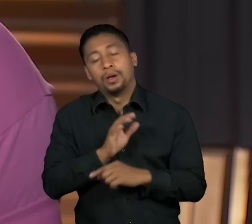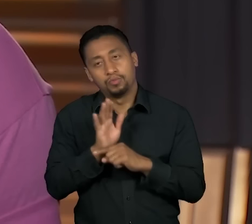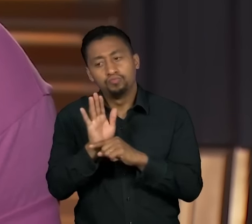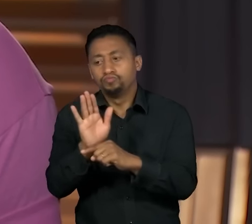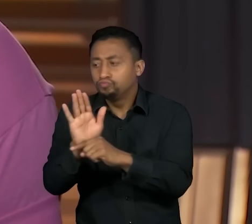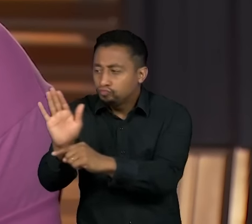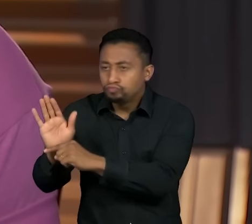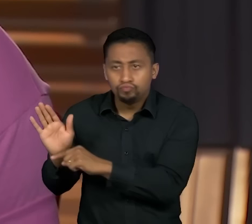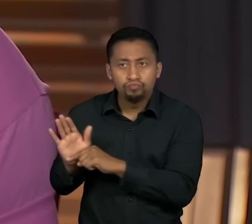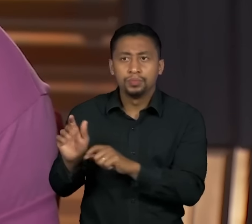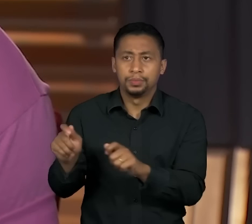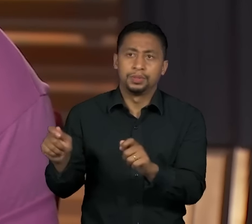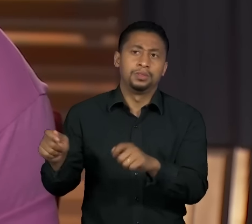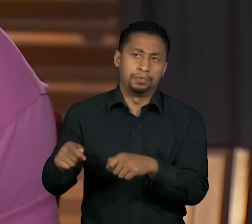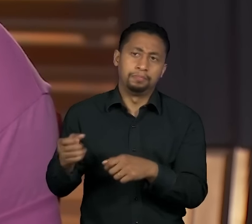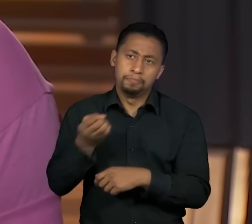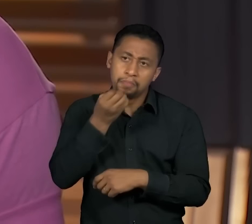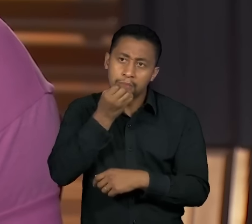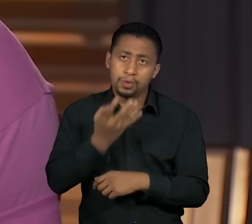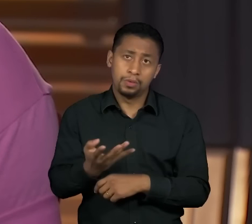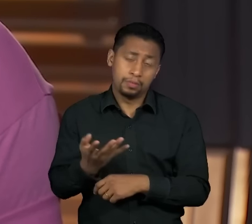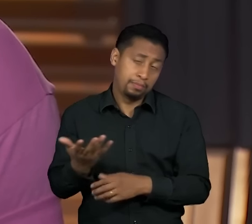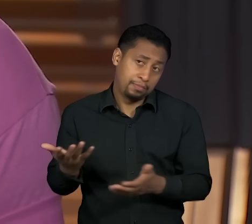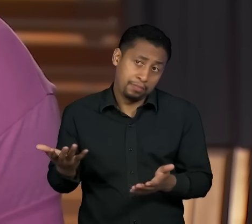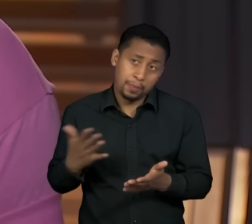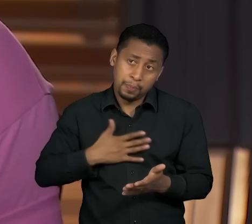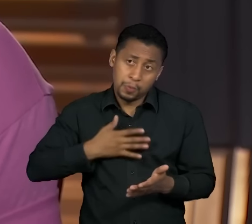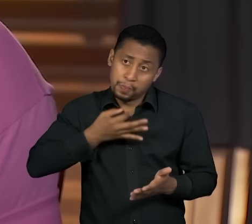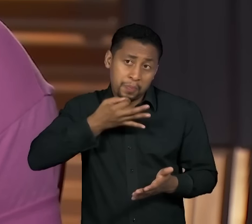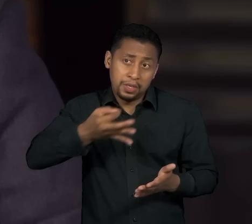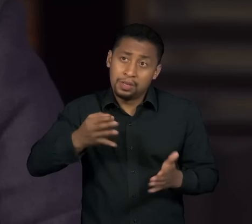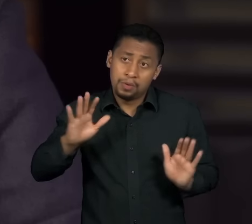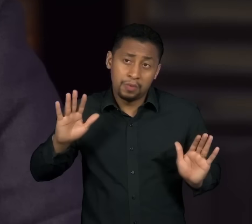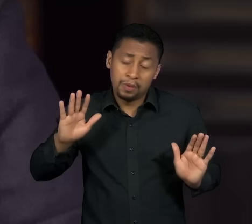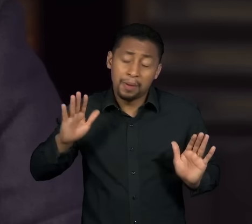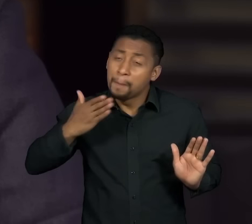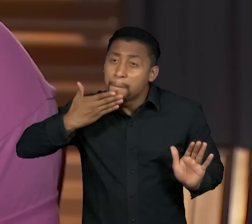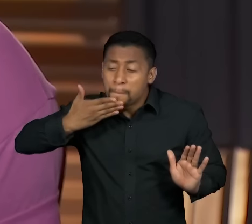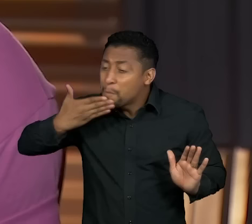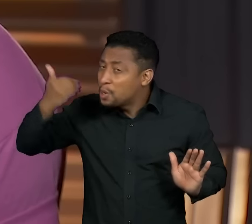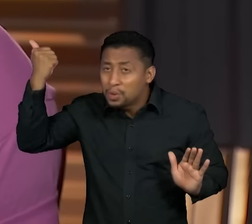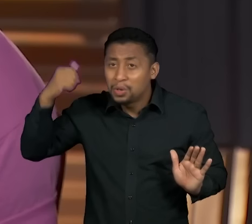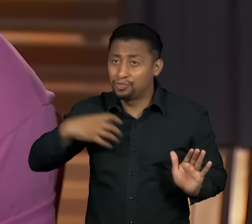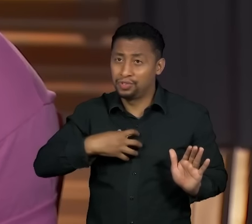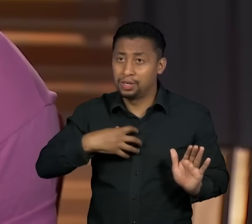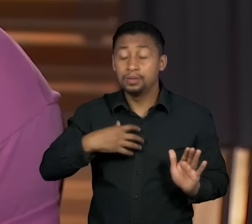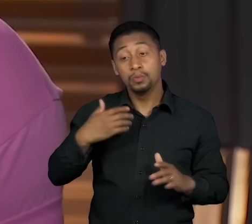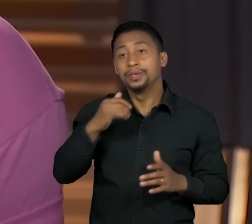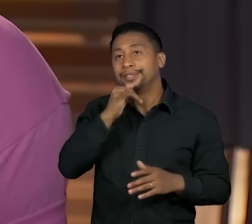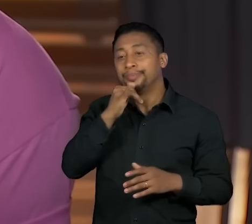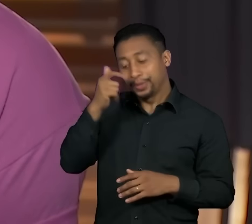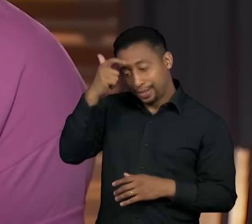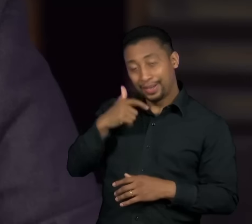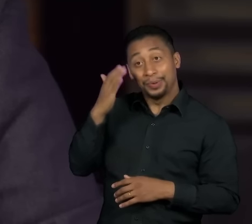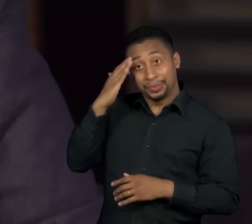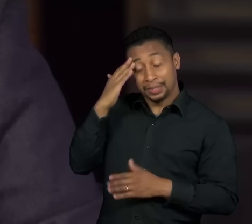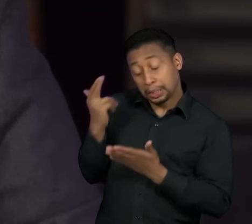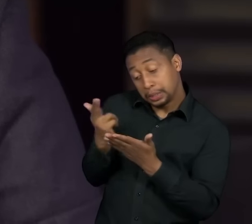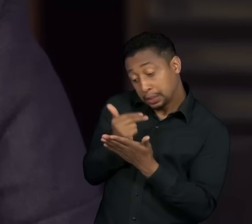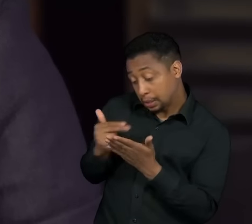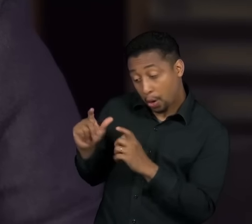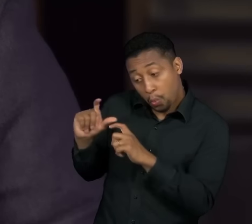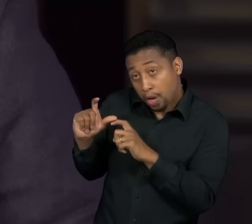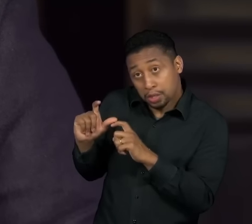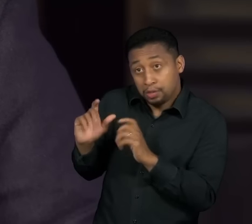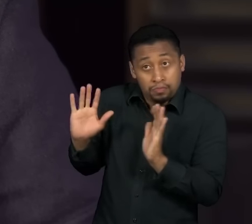boa. E eu gosto sempre de dizer que a gente luta com as armas que a gente tem. Eu só sabia fazer quadrinho, eu fui fazer quadrinho. Claro. Eu não tenho